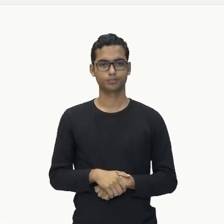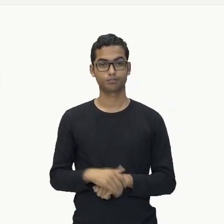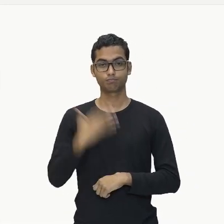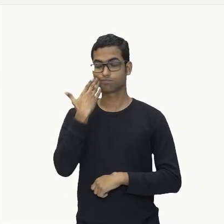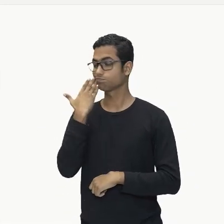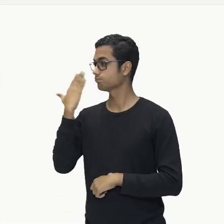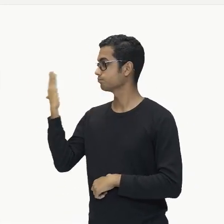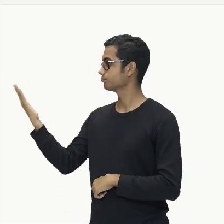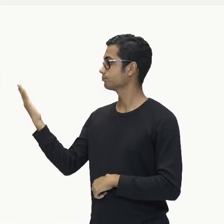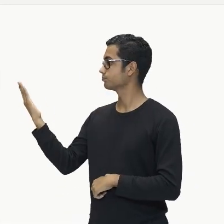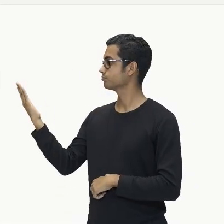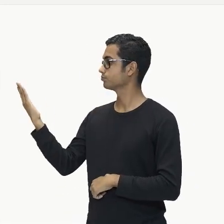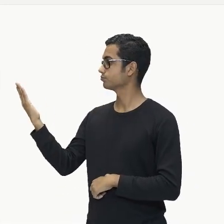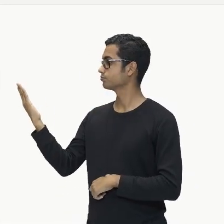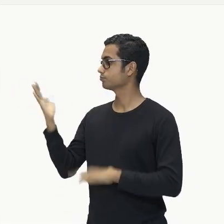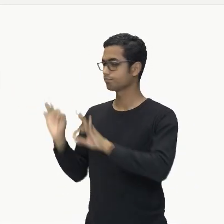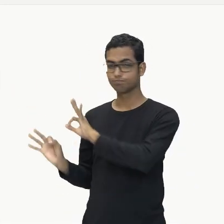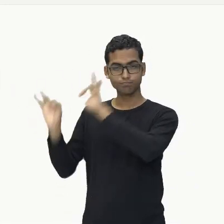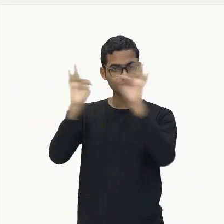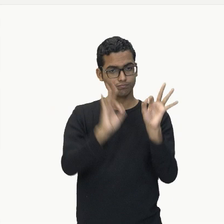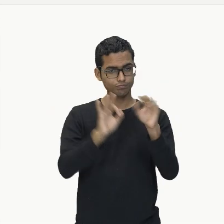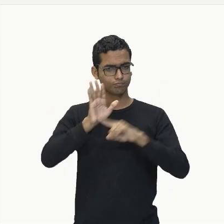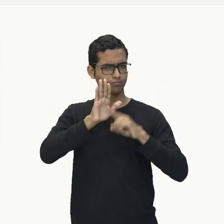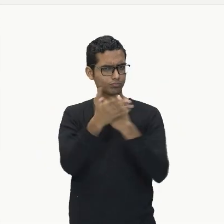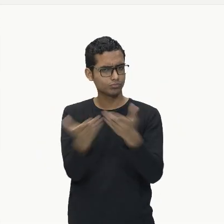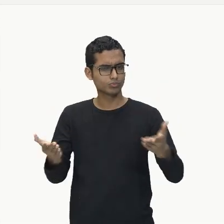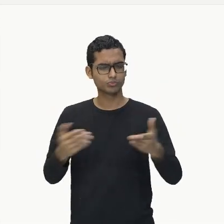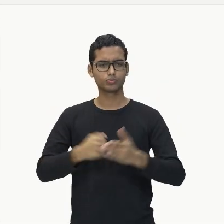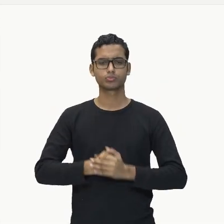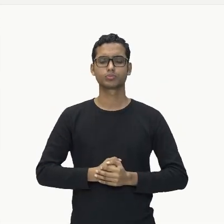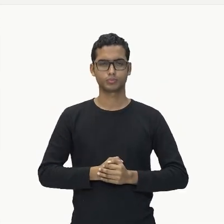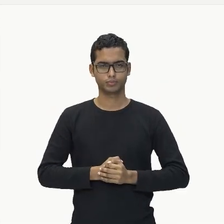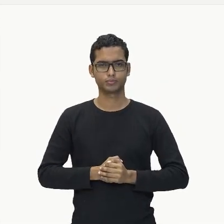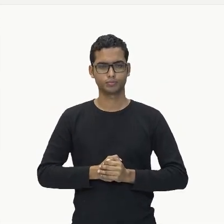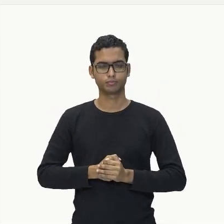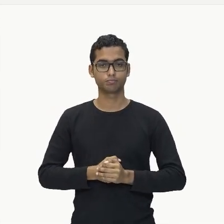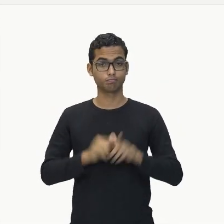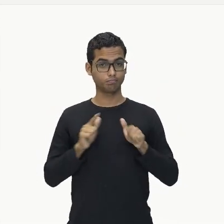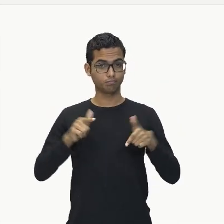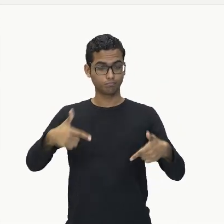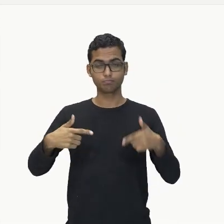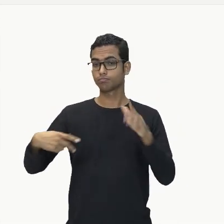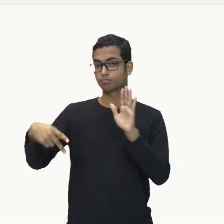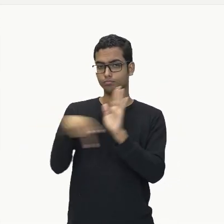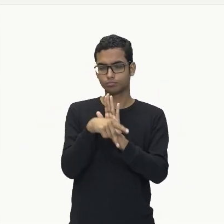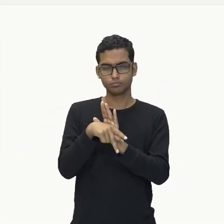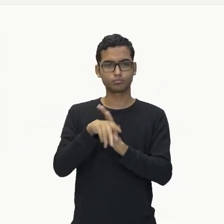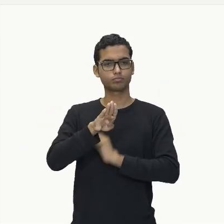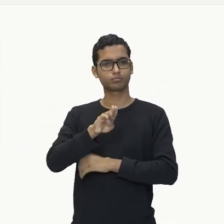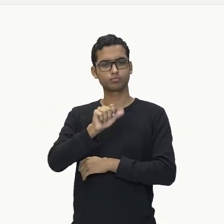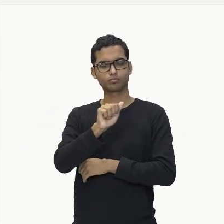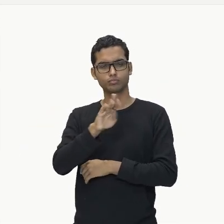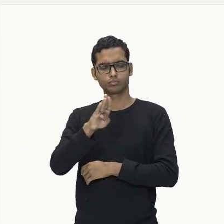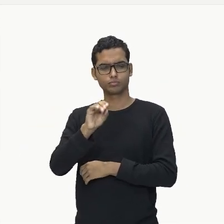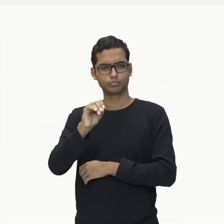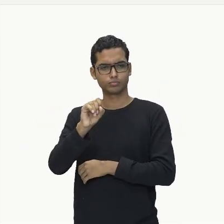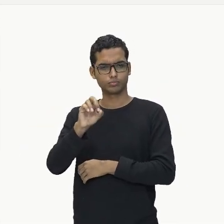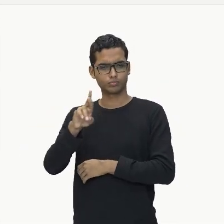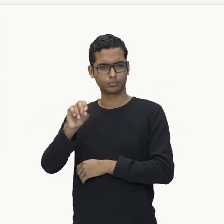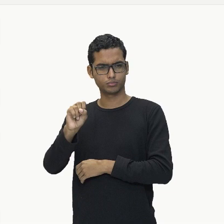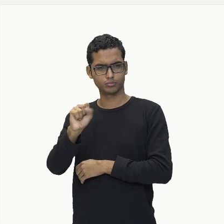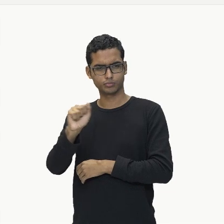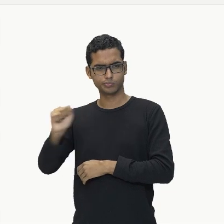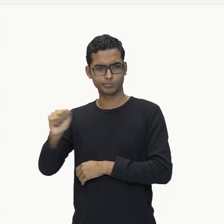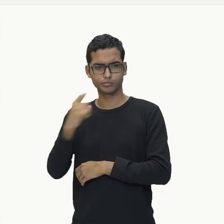lá, gente. Trouxe para vocês aqui um mapa que vai ilustrar a Operação Barbarossa. Esse ponto em